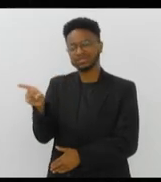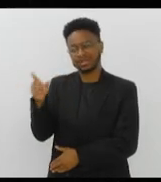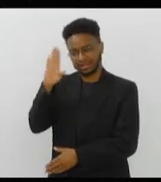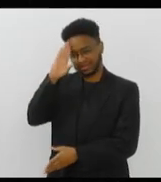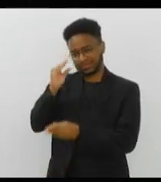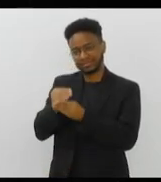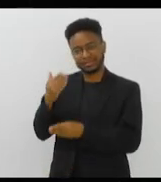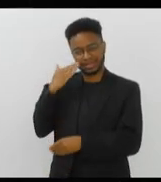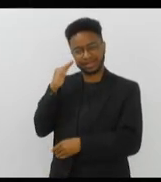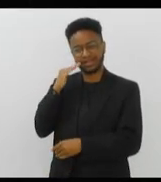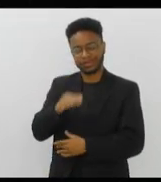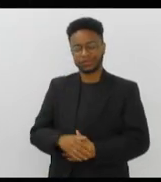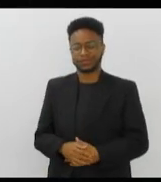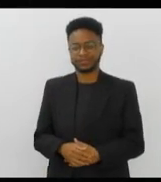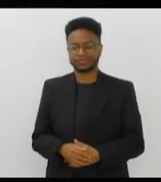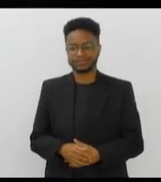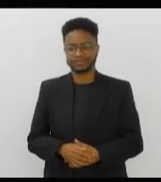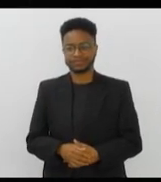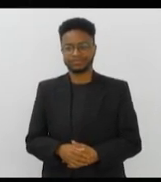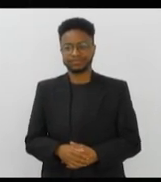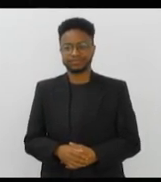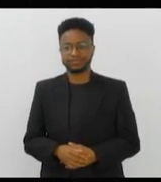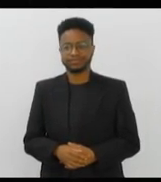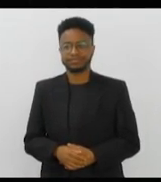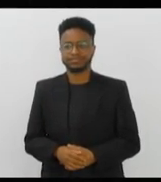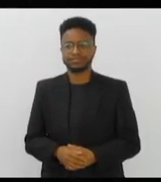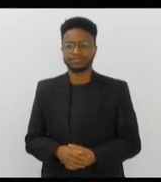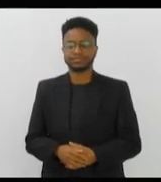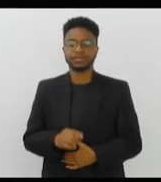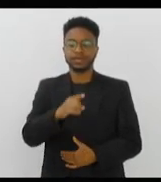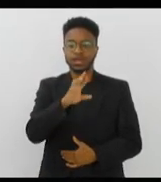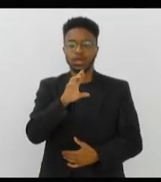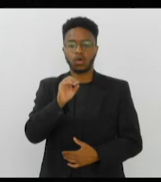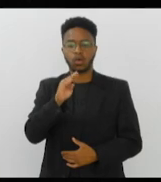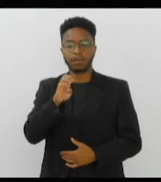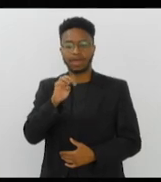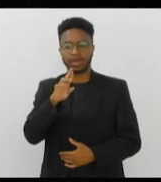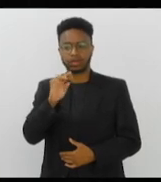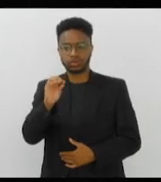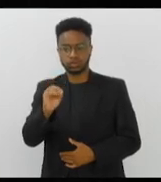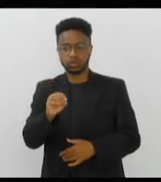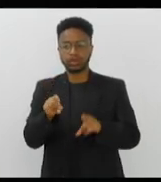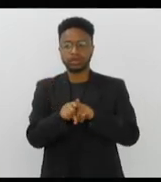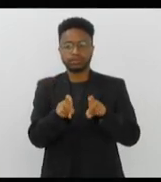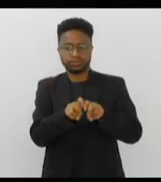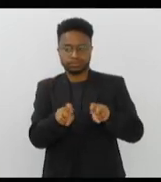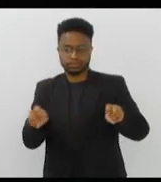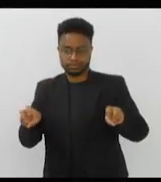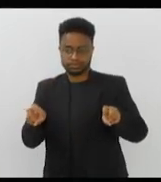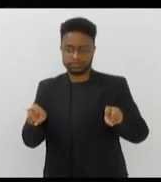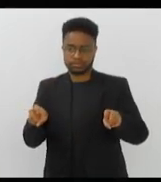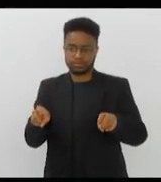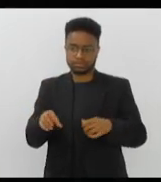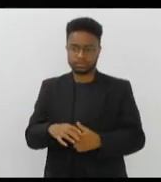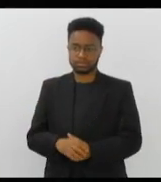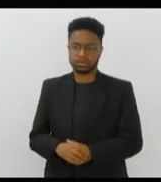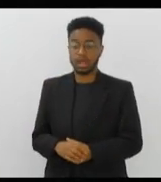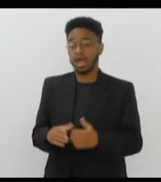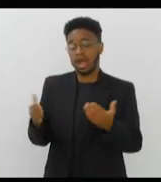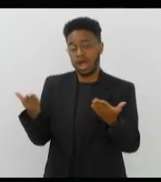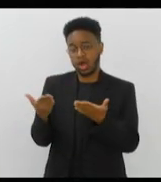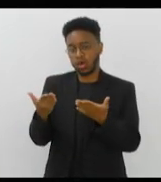Ele está ali assim, gente. Carlinhos, Roberto, essa mesa aqui, Carlinhos, tu, é que esse ano